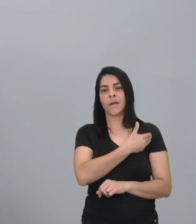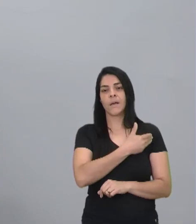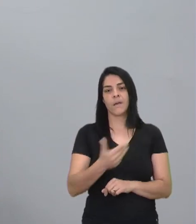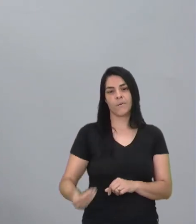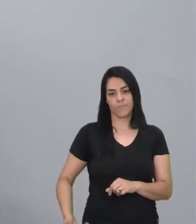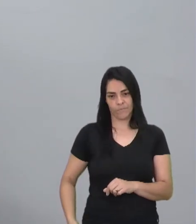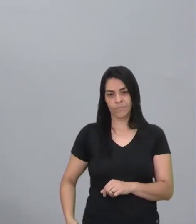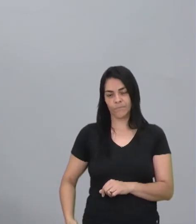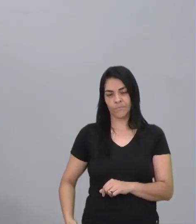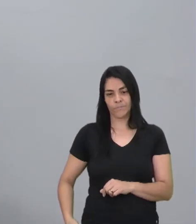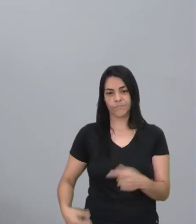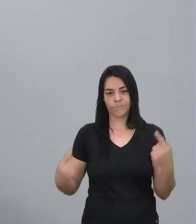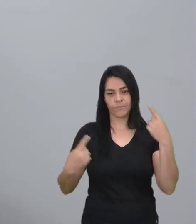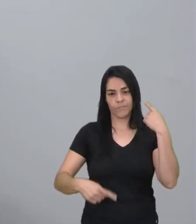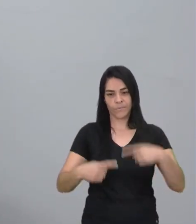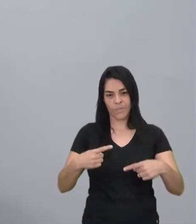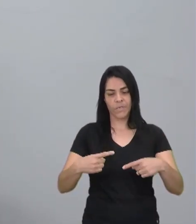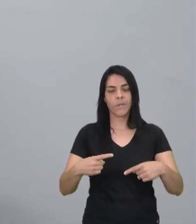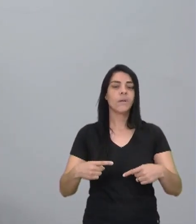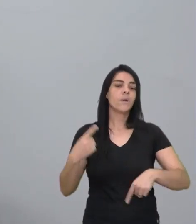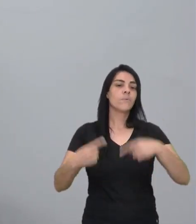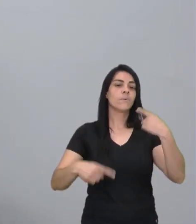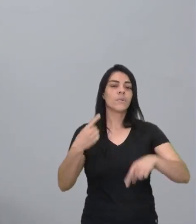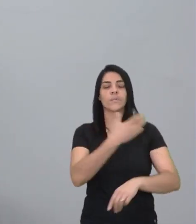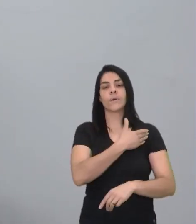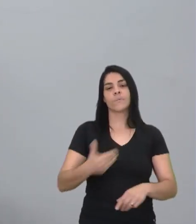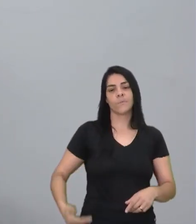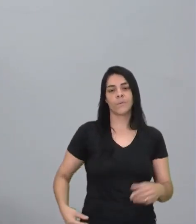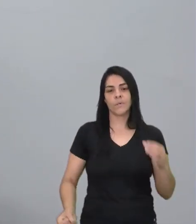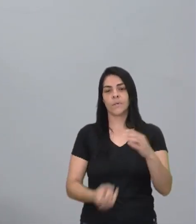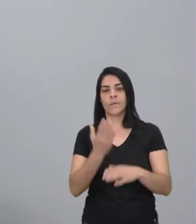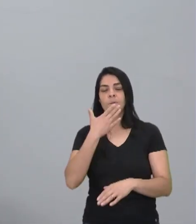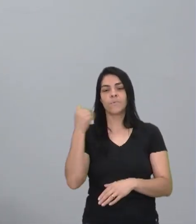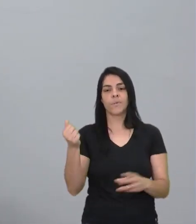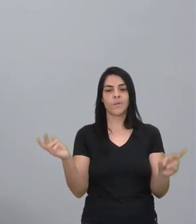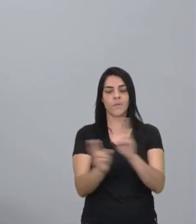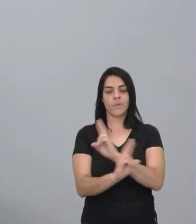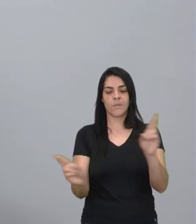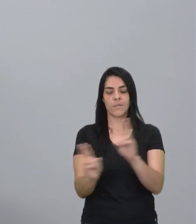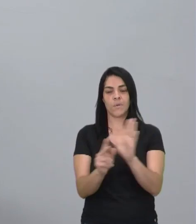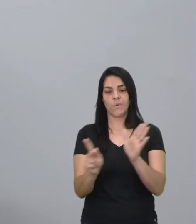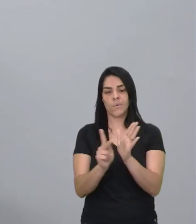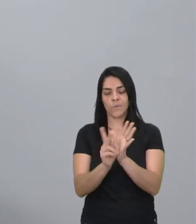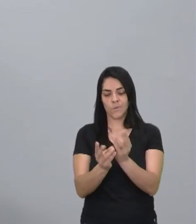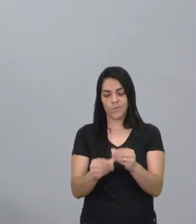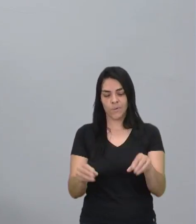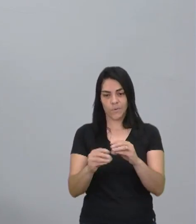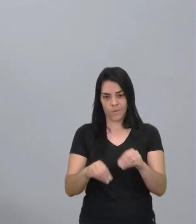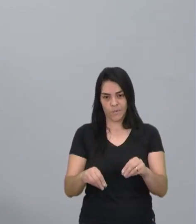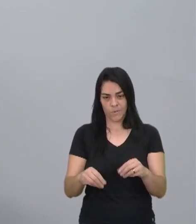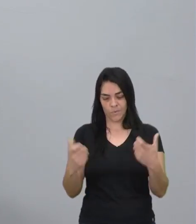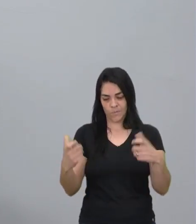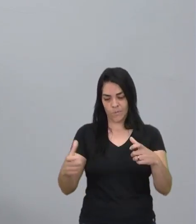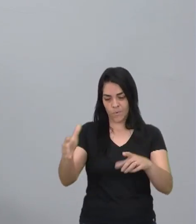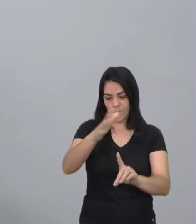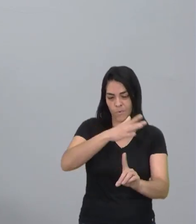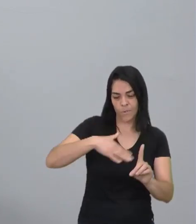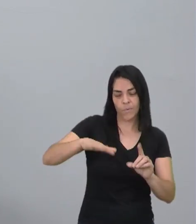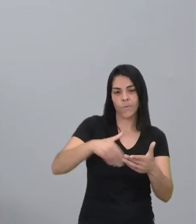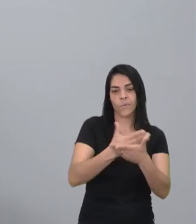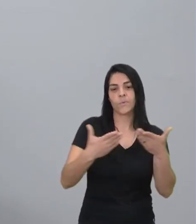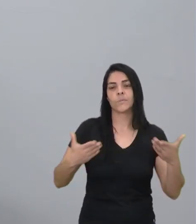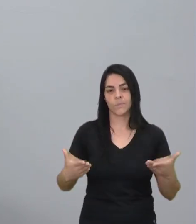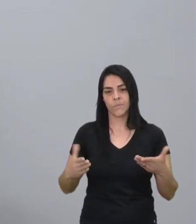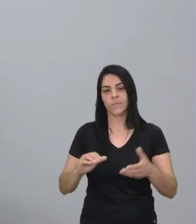dupla. Como também a gente pode criar políticas públicas que melhorem a nossa relação com o solo e com o ambiente ao nosso redor, justamente garantindo